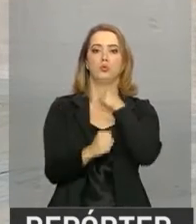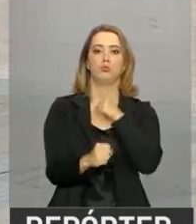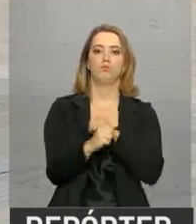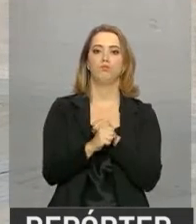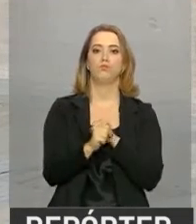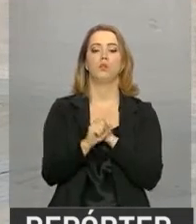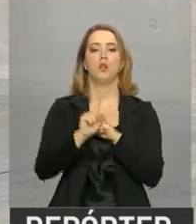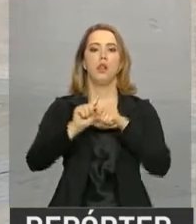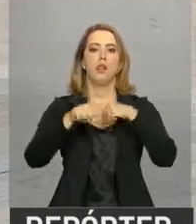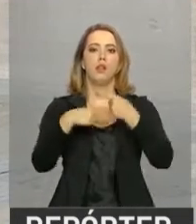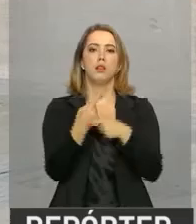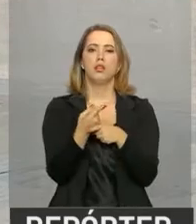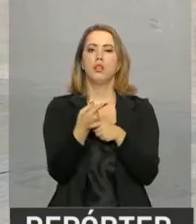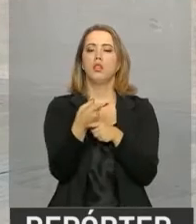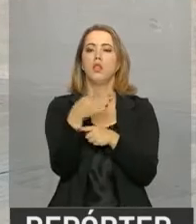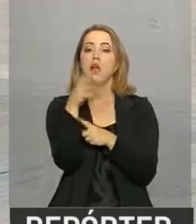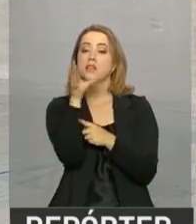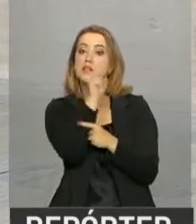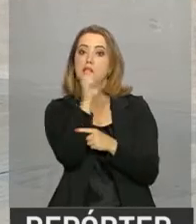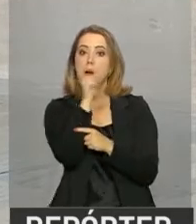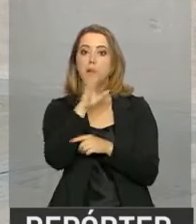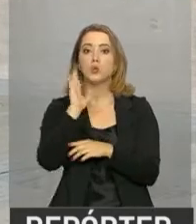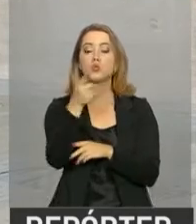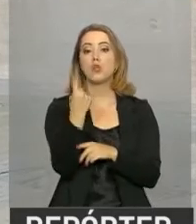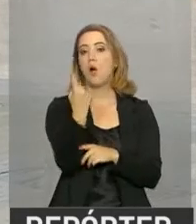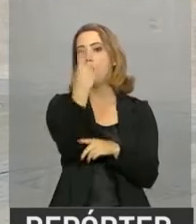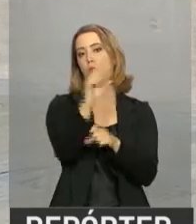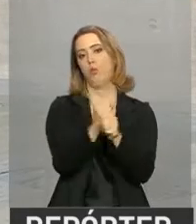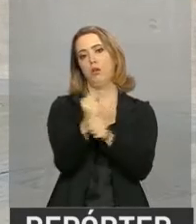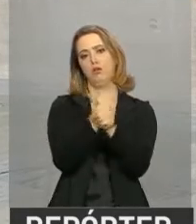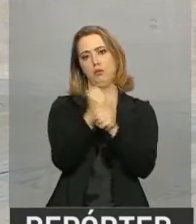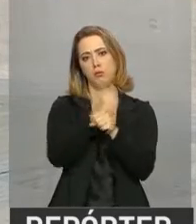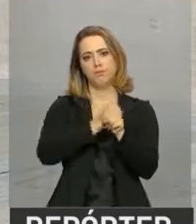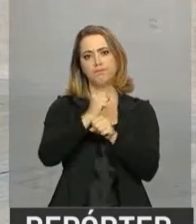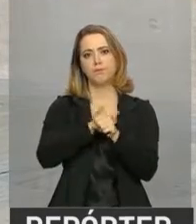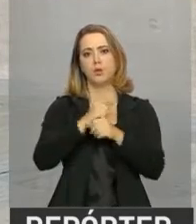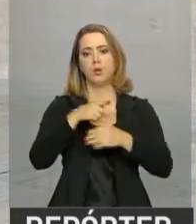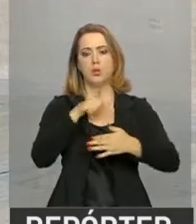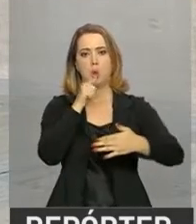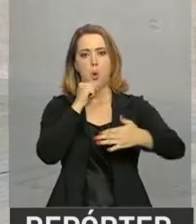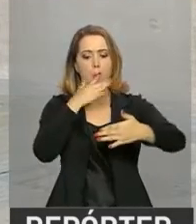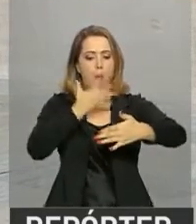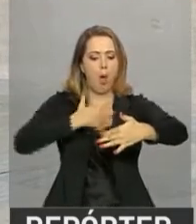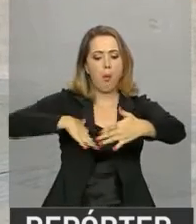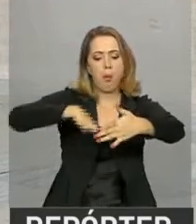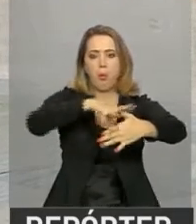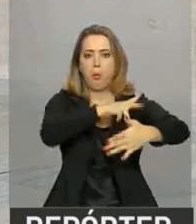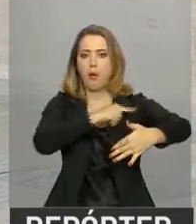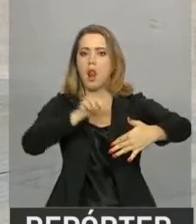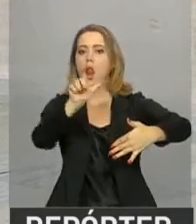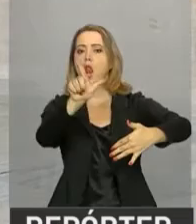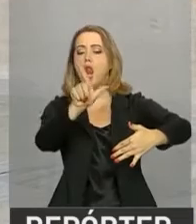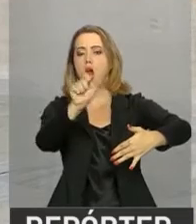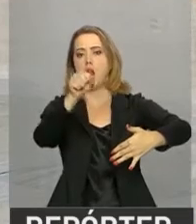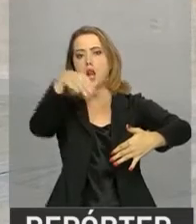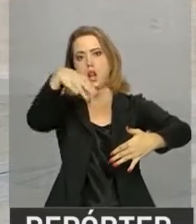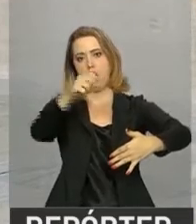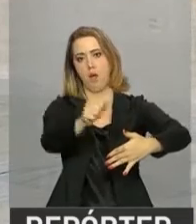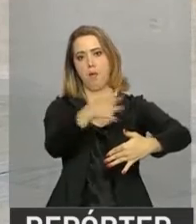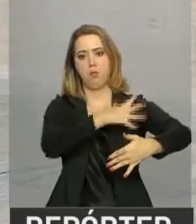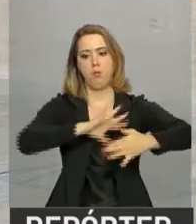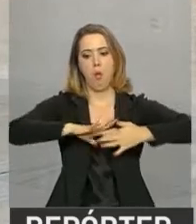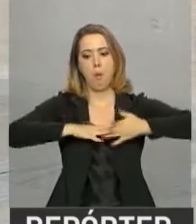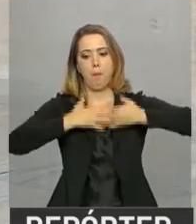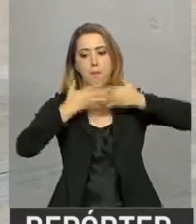seja depois de amanhã no sábado completa um ano e despejou no distrito de bento rodrigues e mariana minas